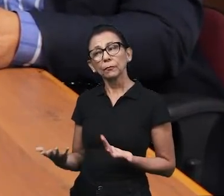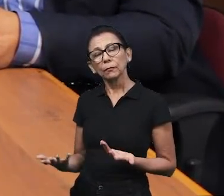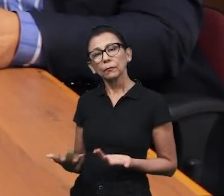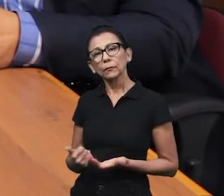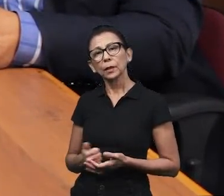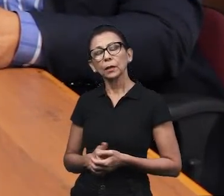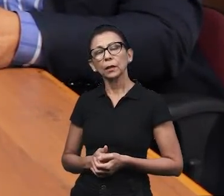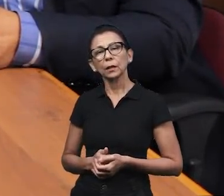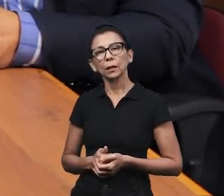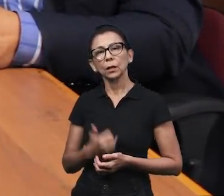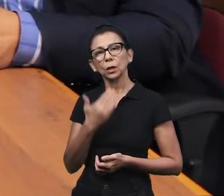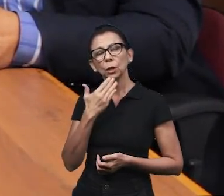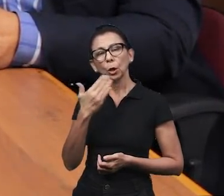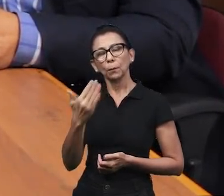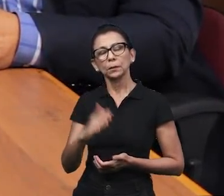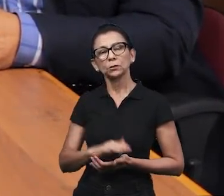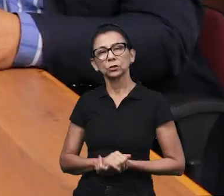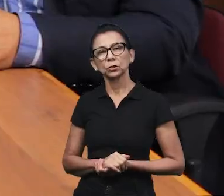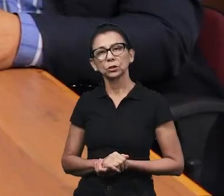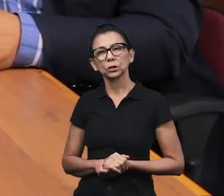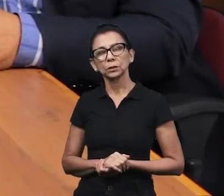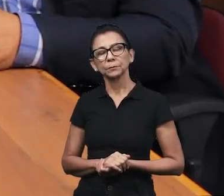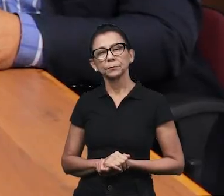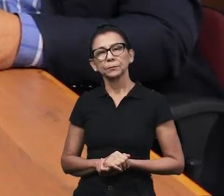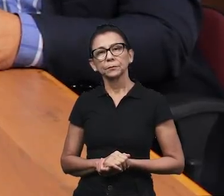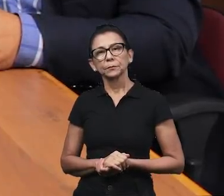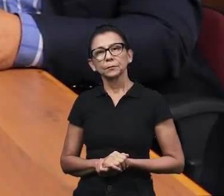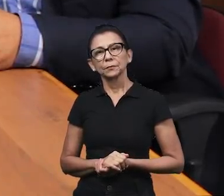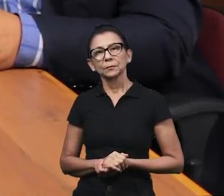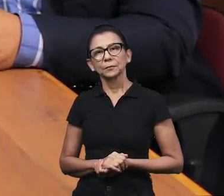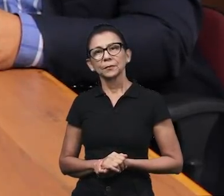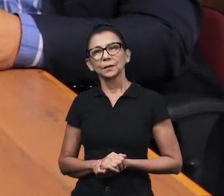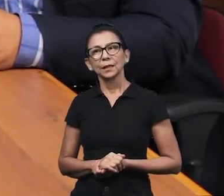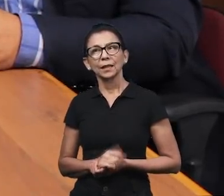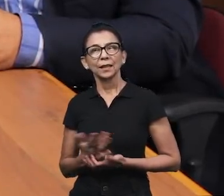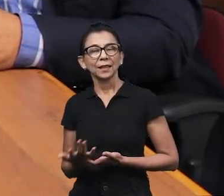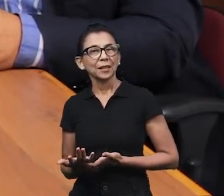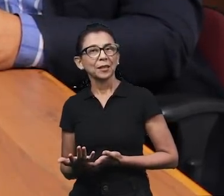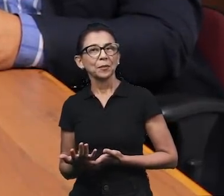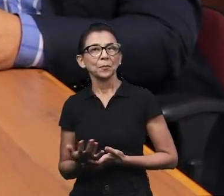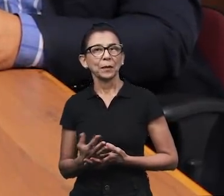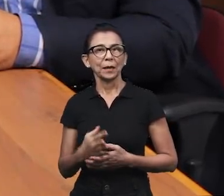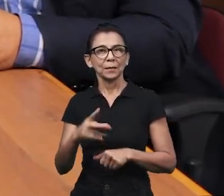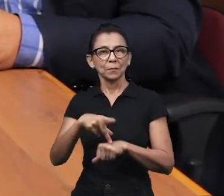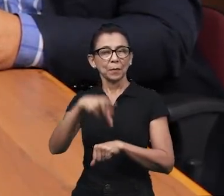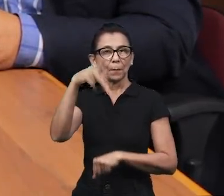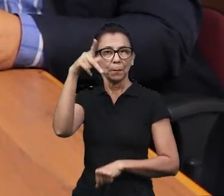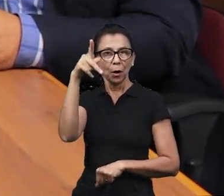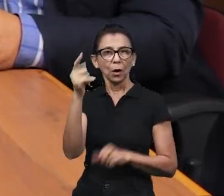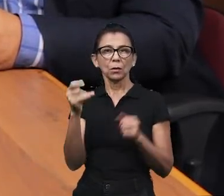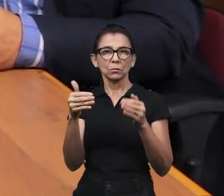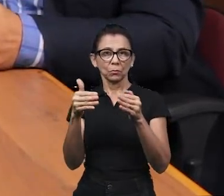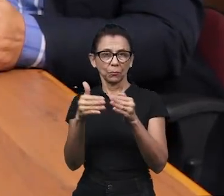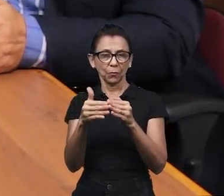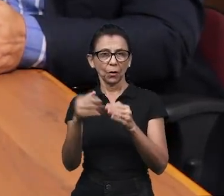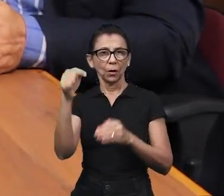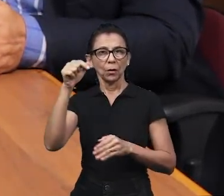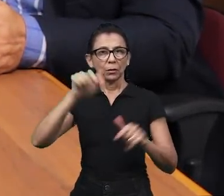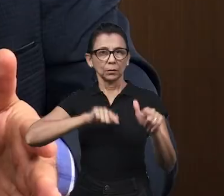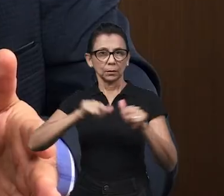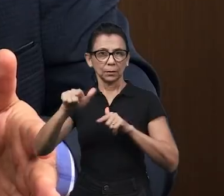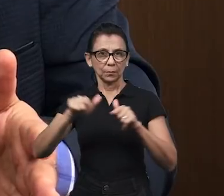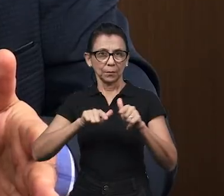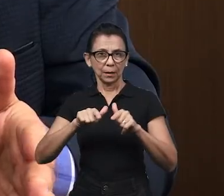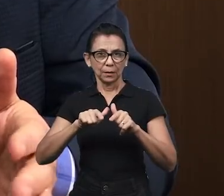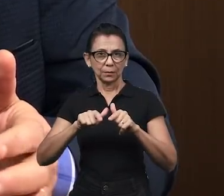fazer um estudo de caso do Manaim, aqui de Domingos Martins, do trabalho voluntário de Domingos Martins, sob o aspecto